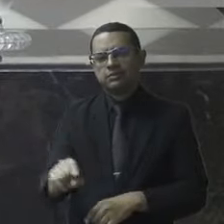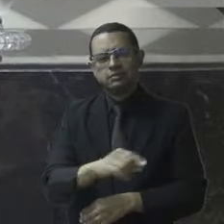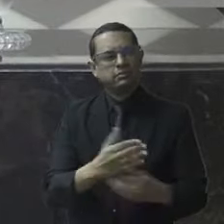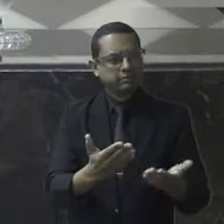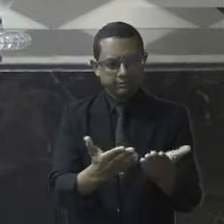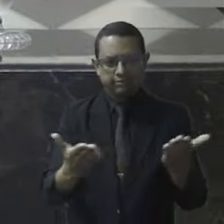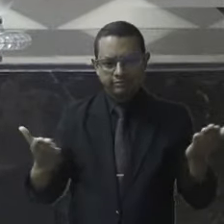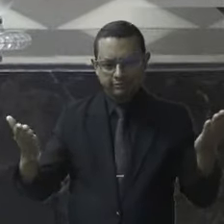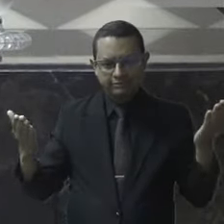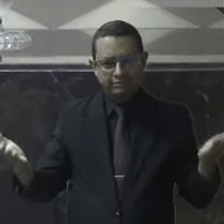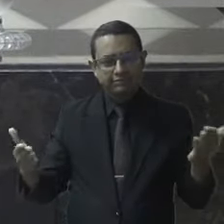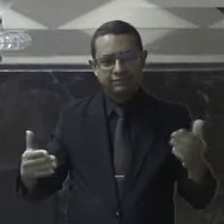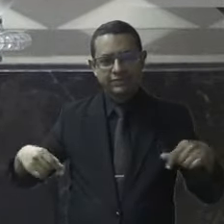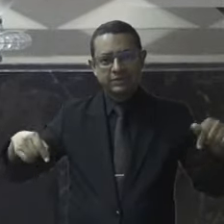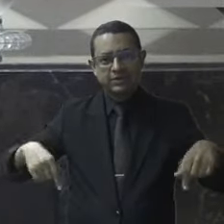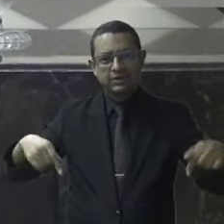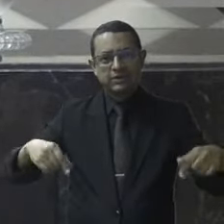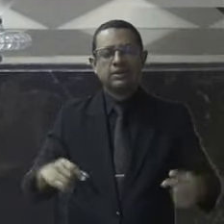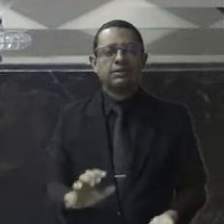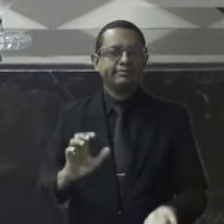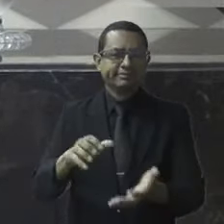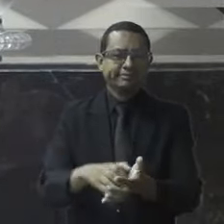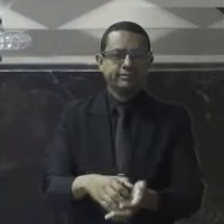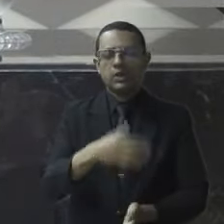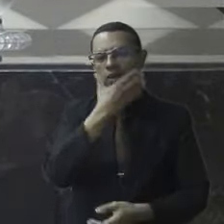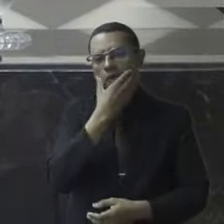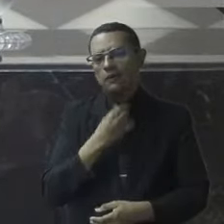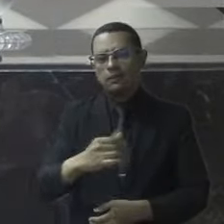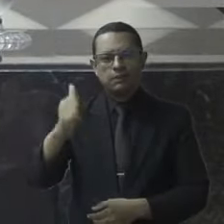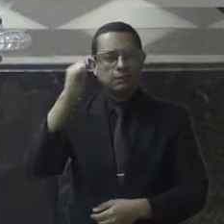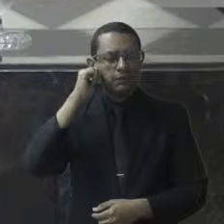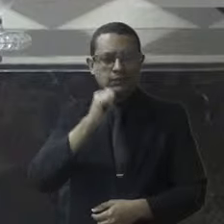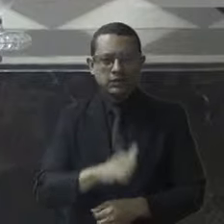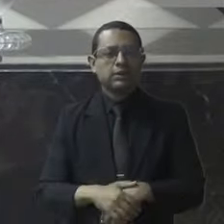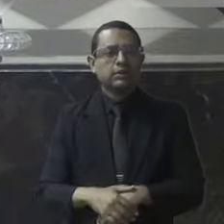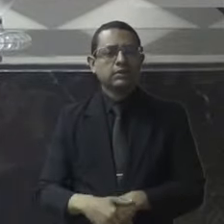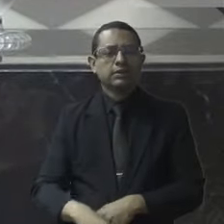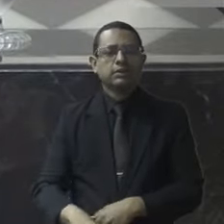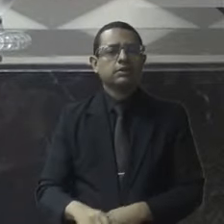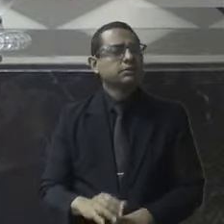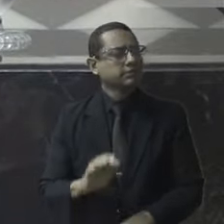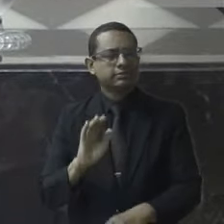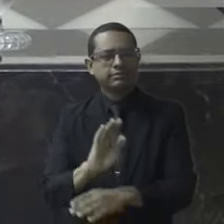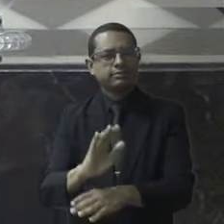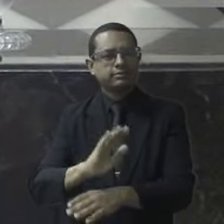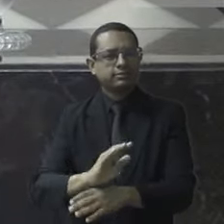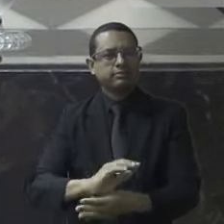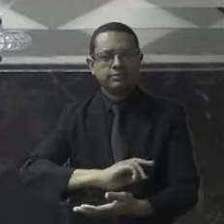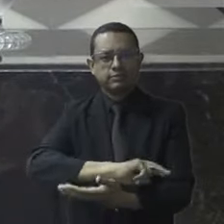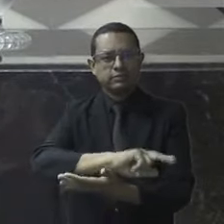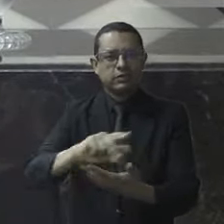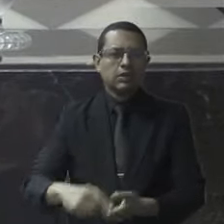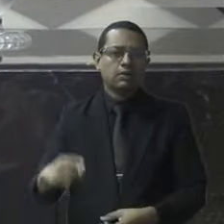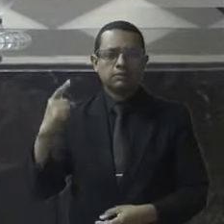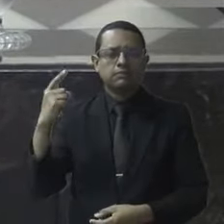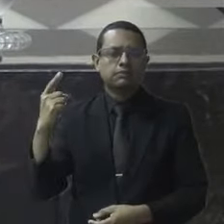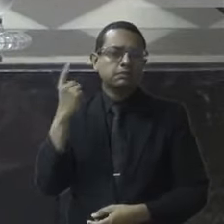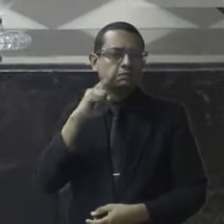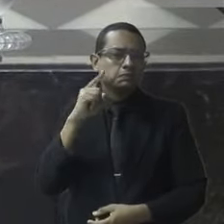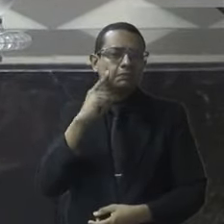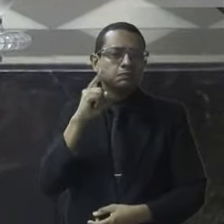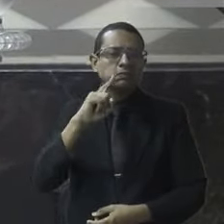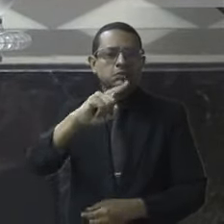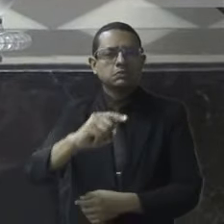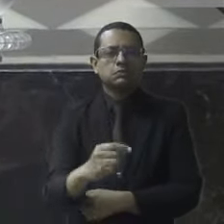e magistradas, servidores e servidoras, colaboradores e colaboradoras, estagiários